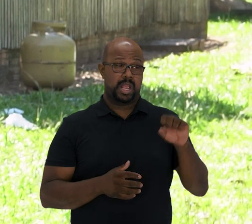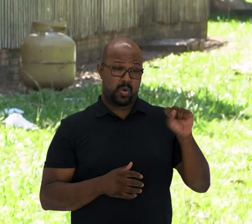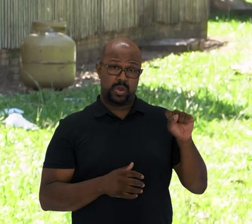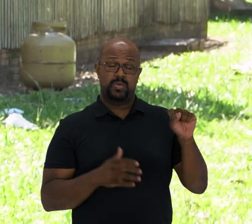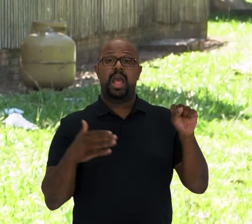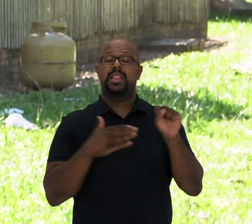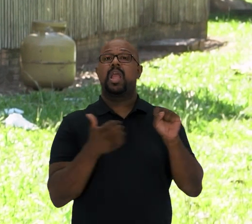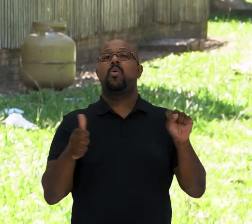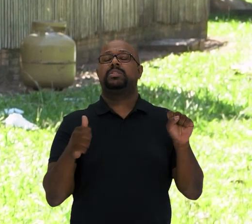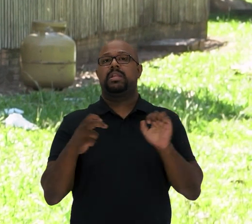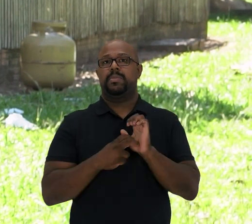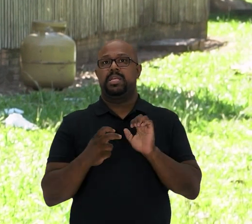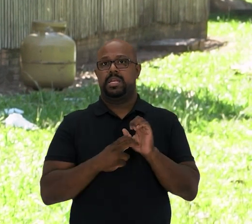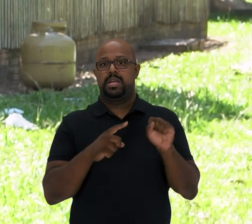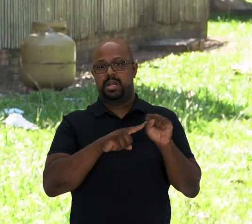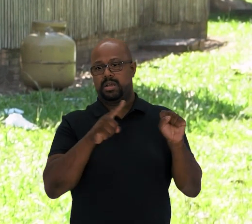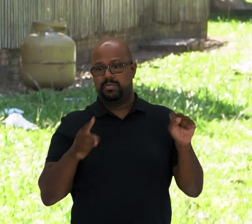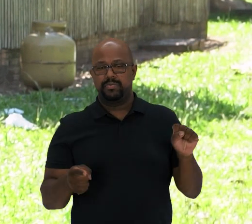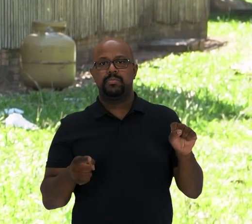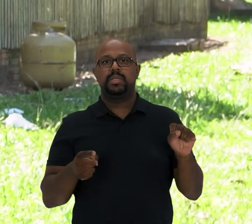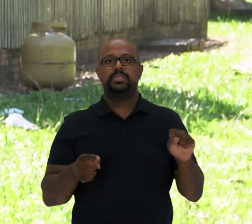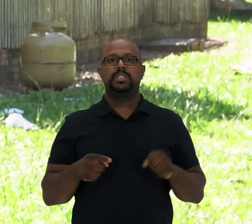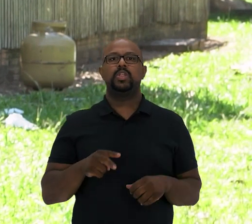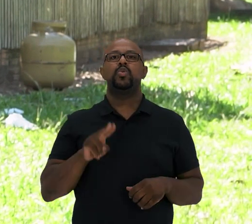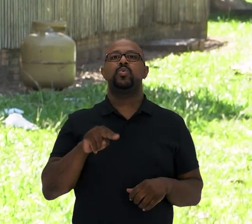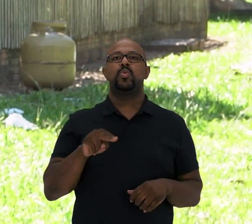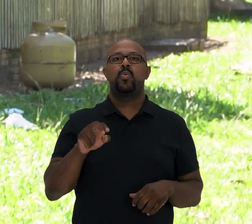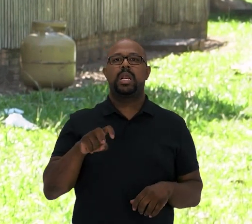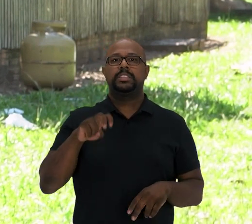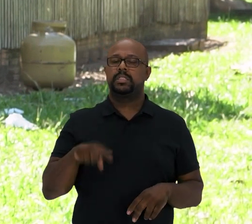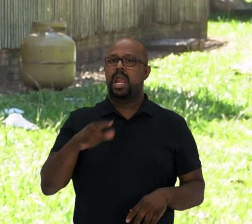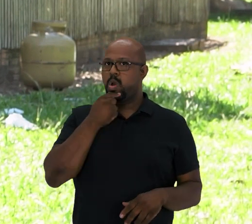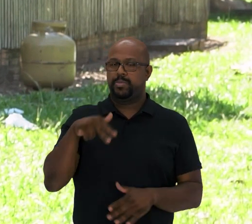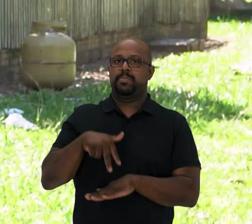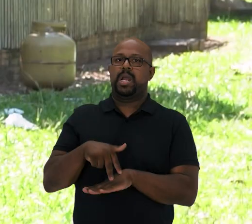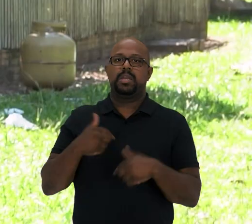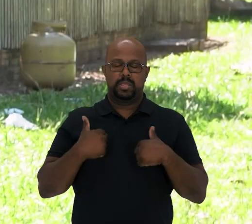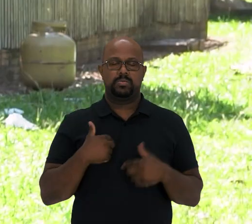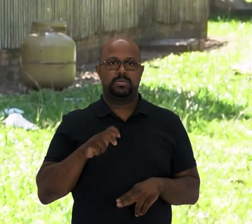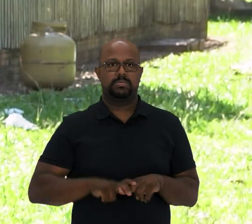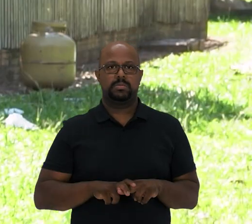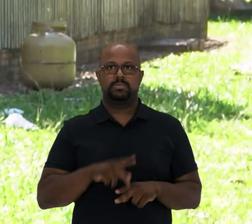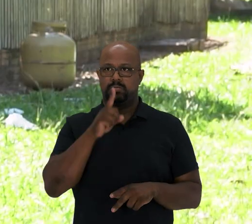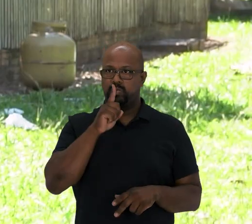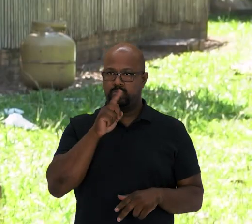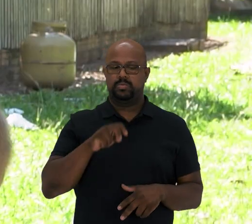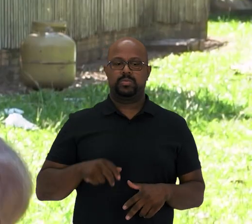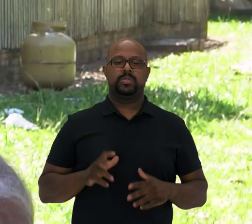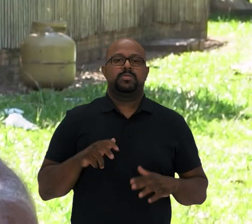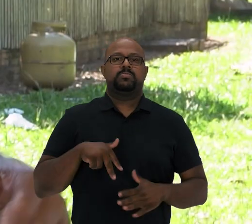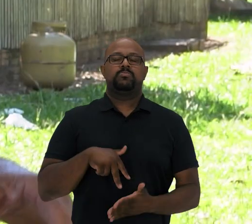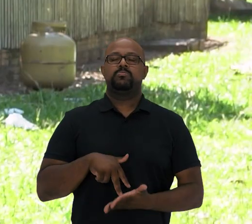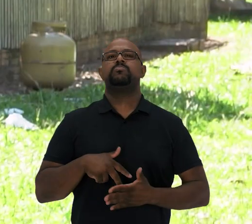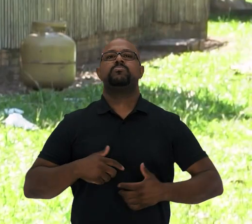8 até as 11 da manhã. Mas ele nunca sentou na minha frente. Eu sentado, mas ele de pé. De pé? É, pé. Um